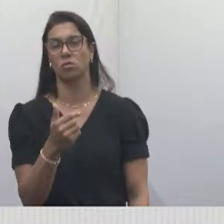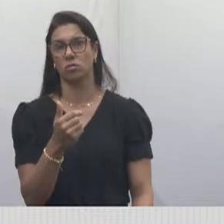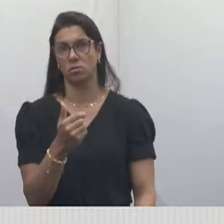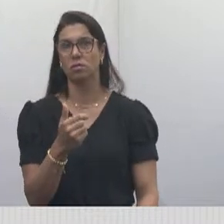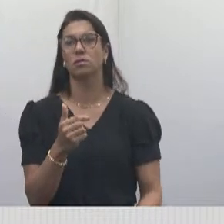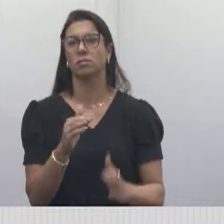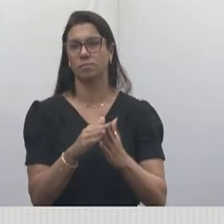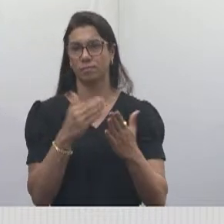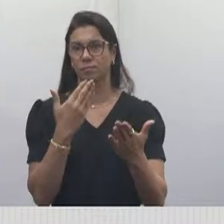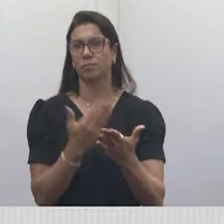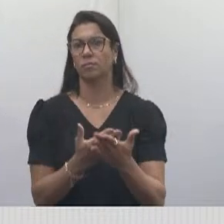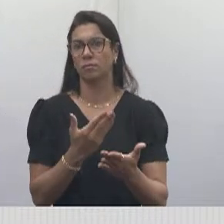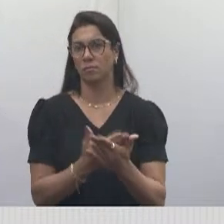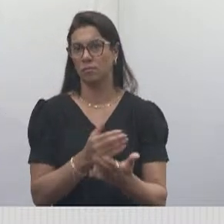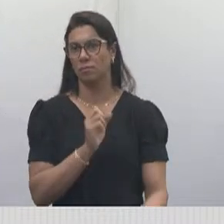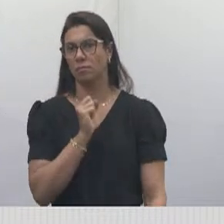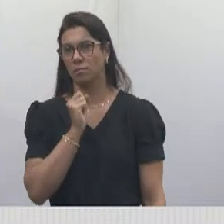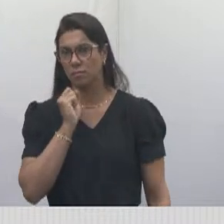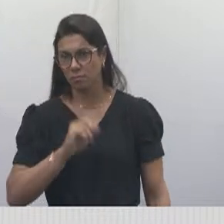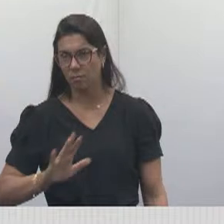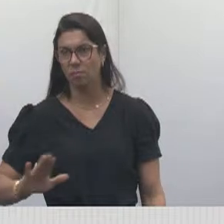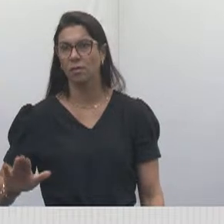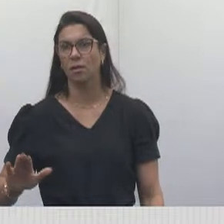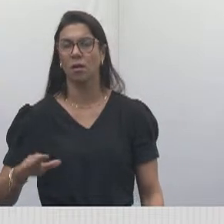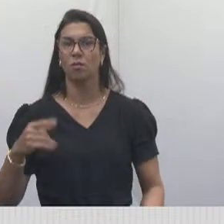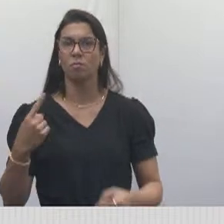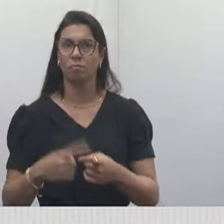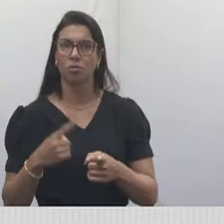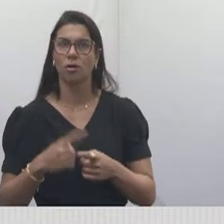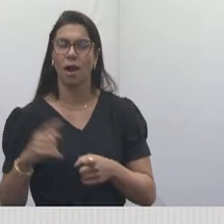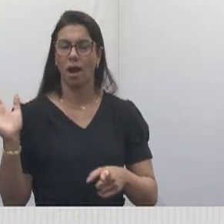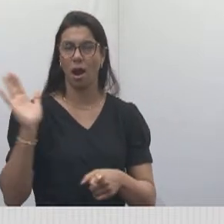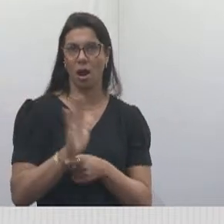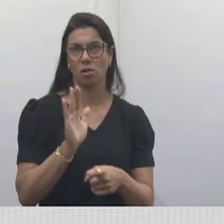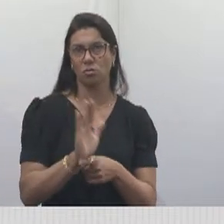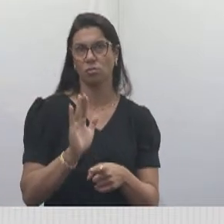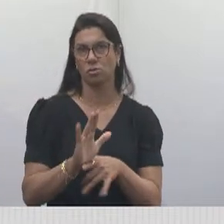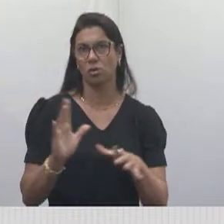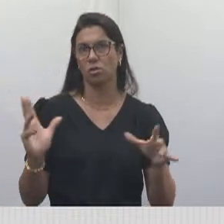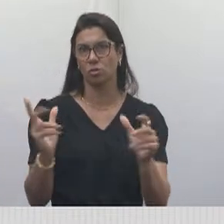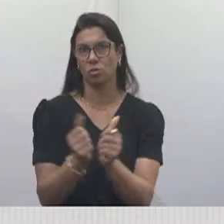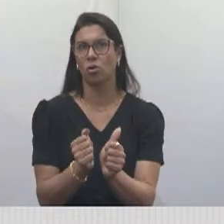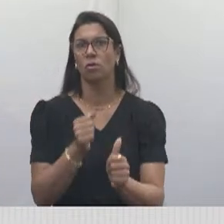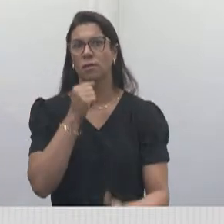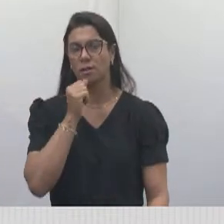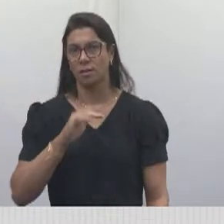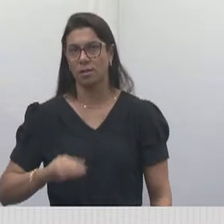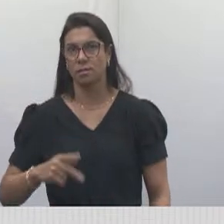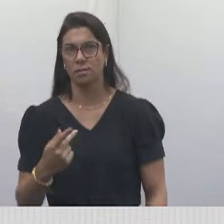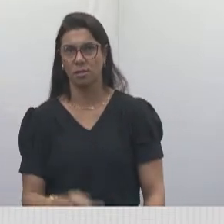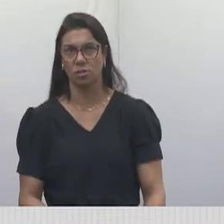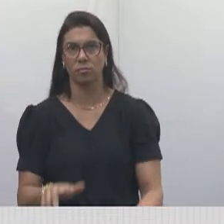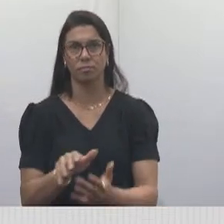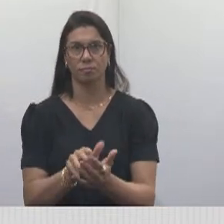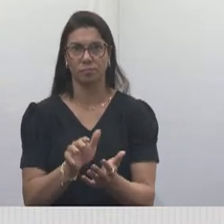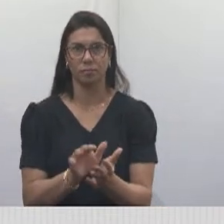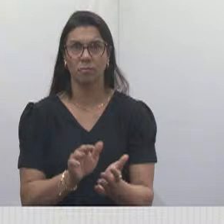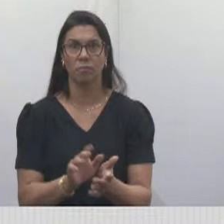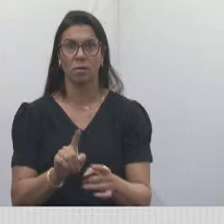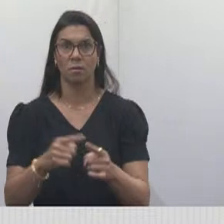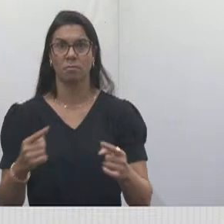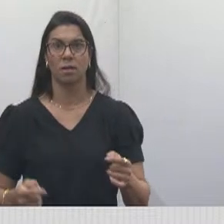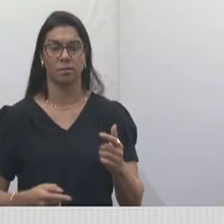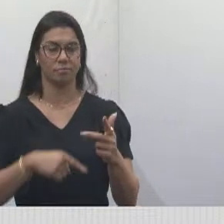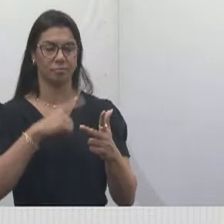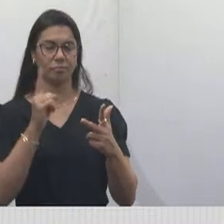Mais. Essa opção é em favor das crianças, em benefício da criança. E terceiro aspecto muito importante,